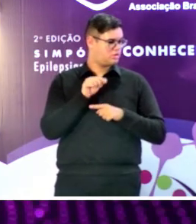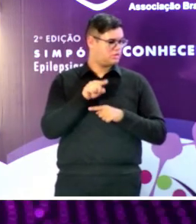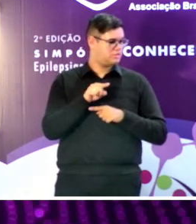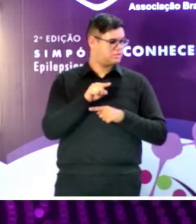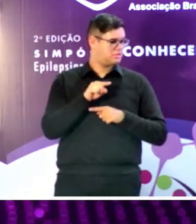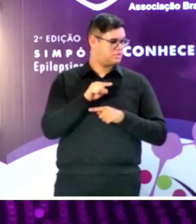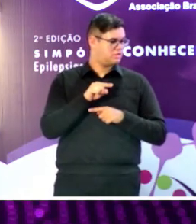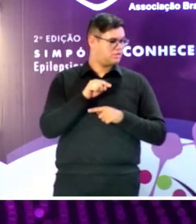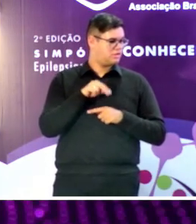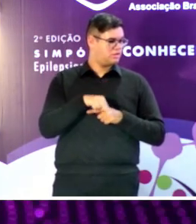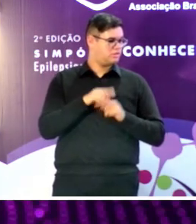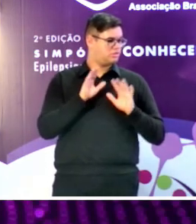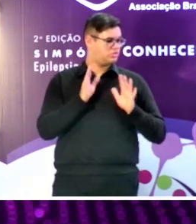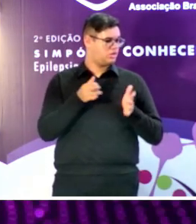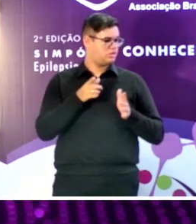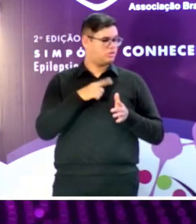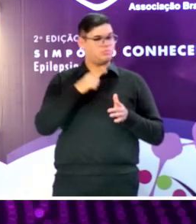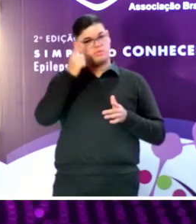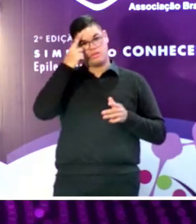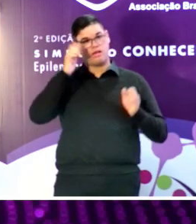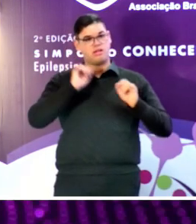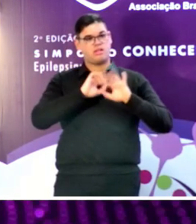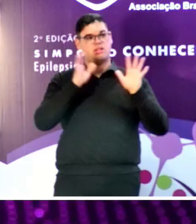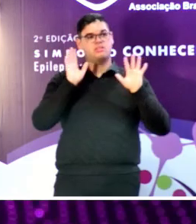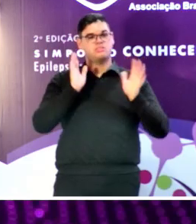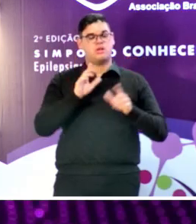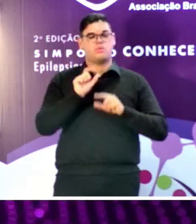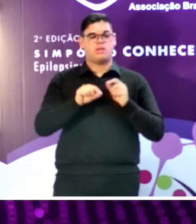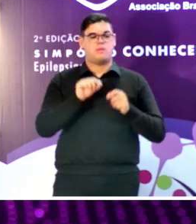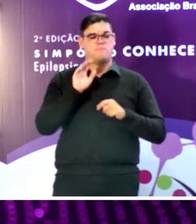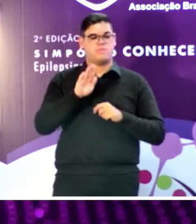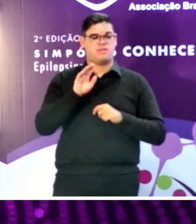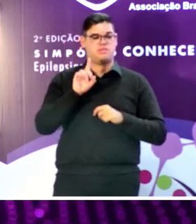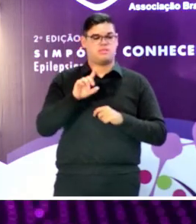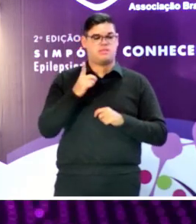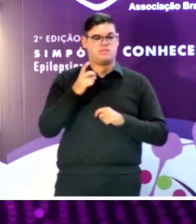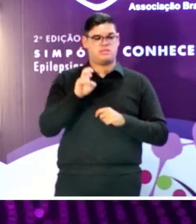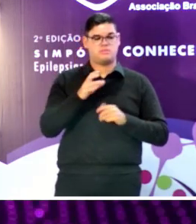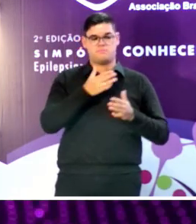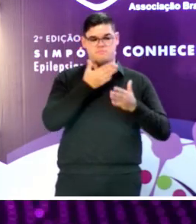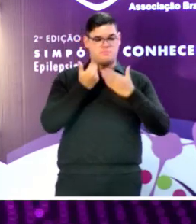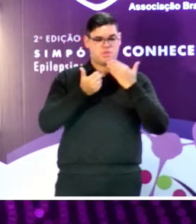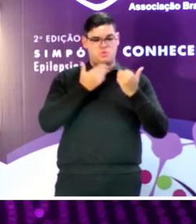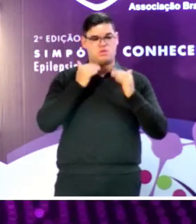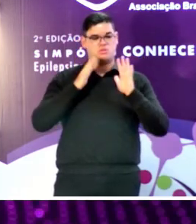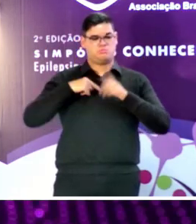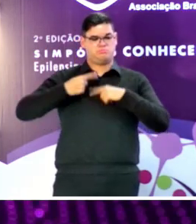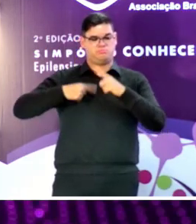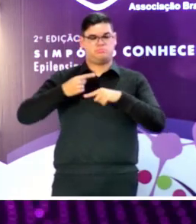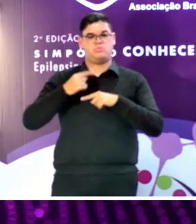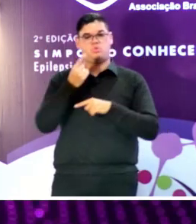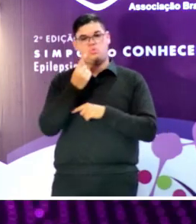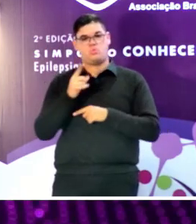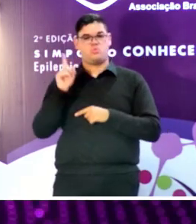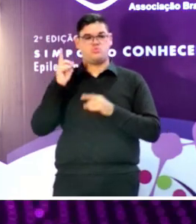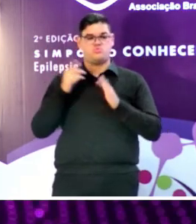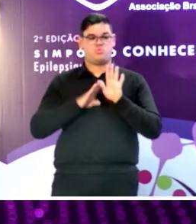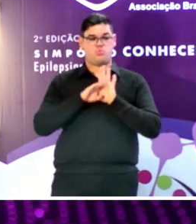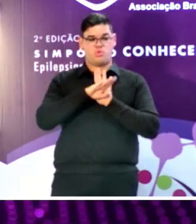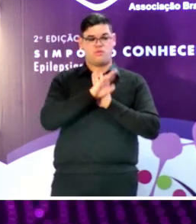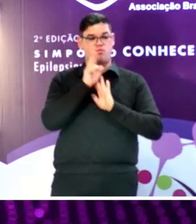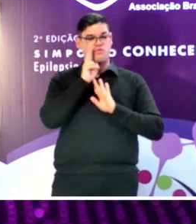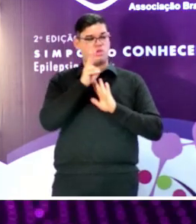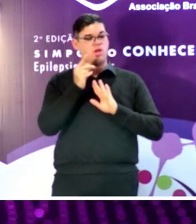mas a gente já consegue ter uma ideia de que o BD15 melhora aqui, né, no último gráfico,